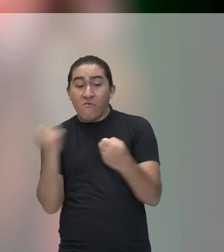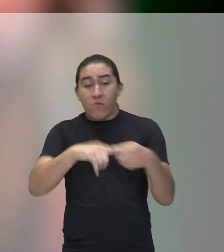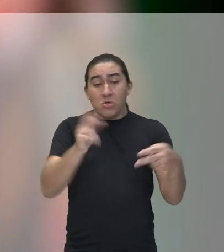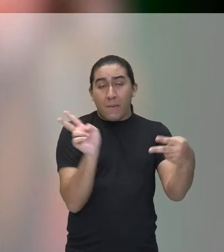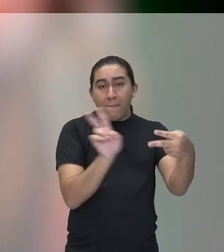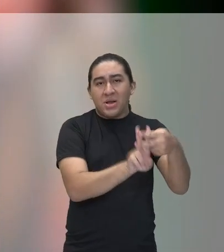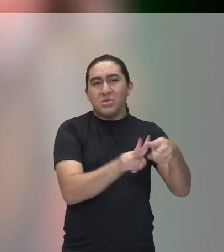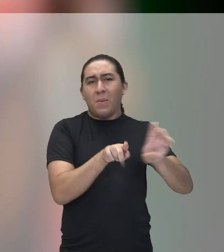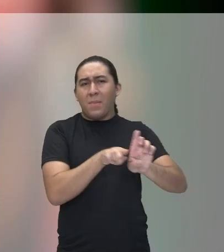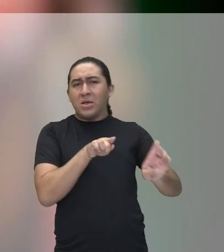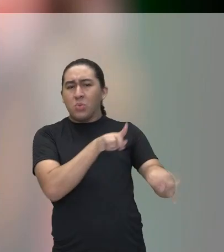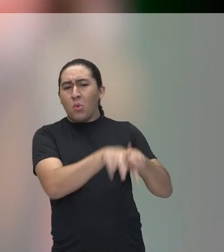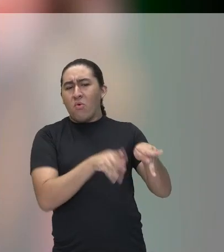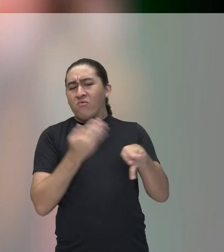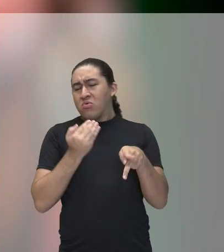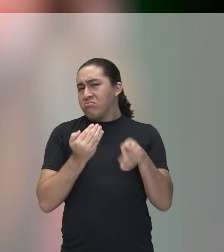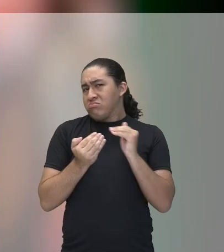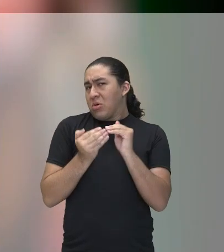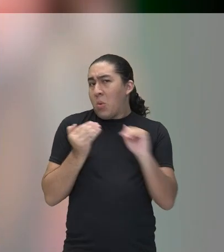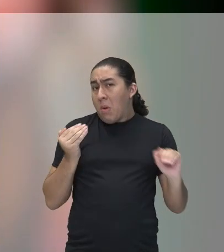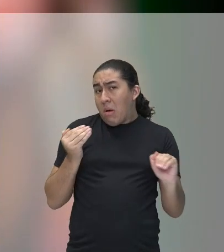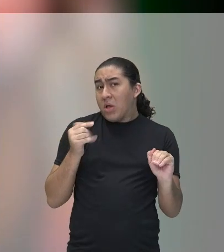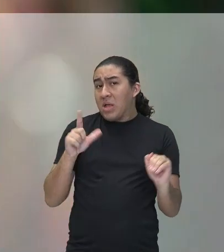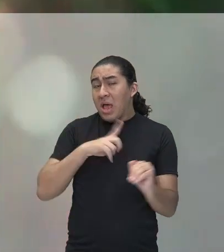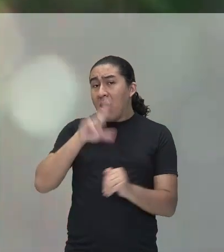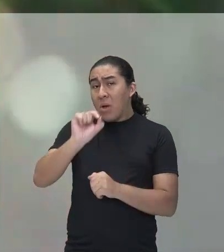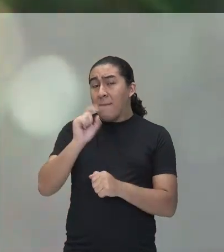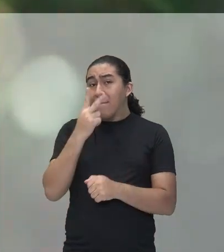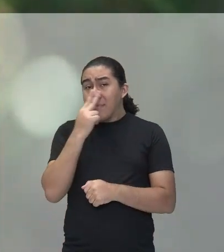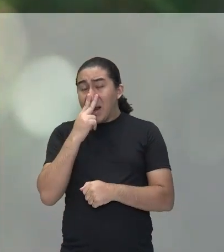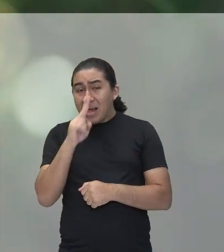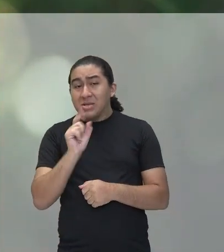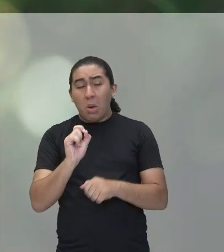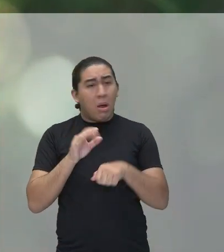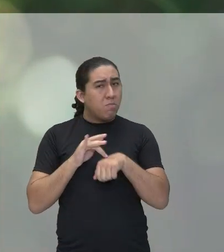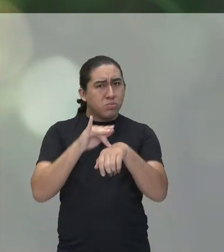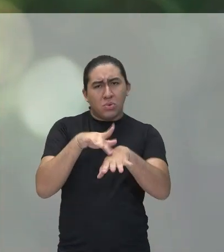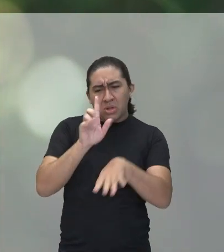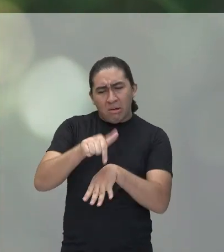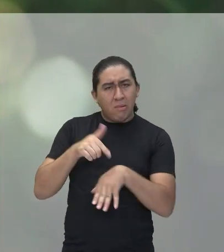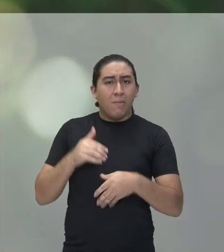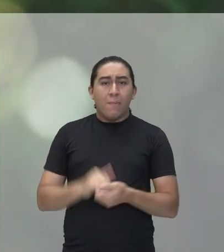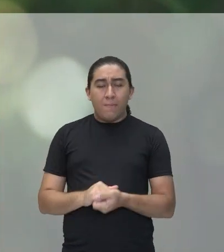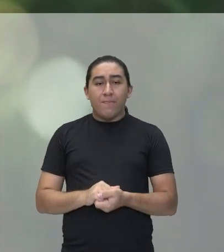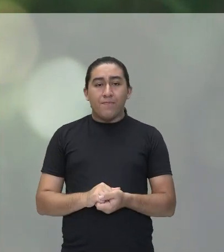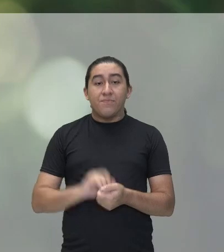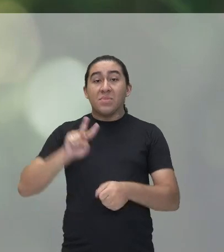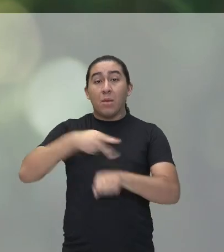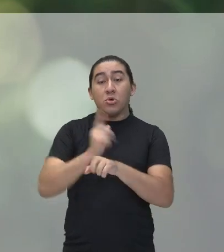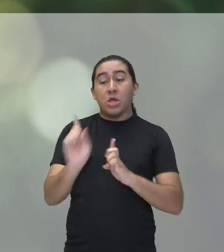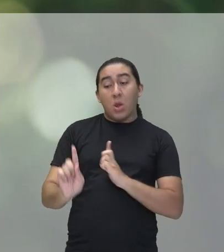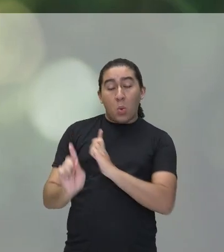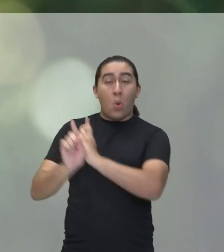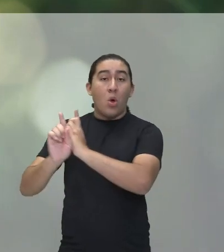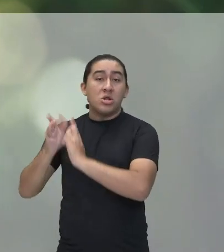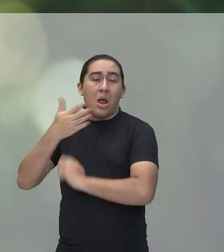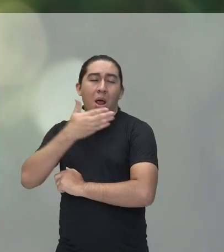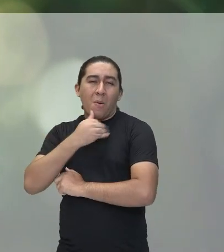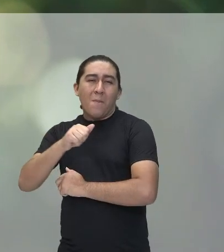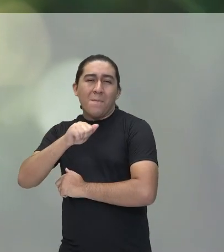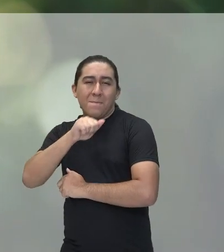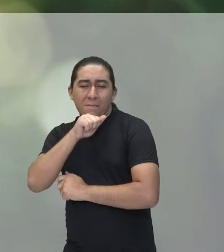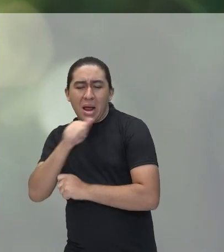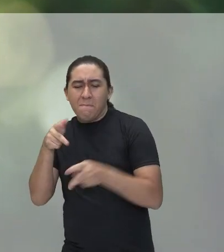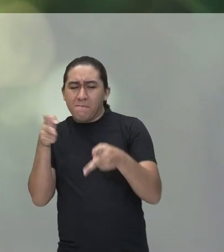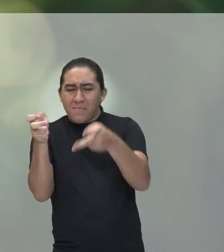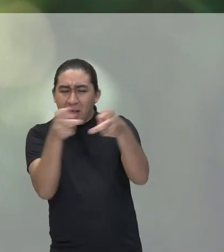acreditam em seu argumento e acusam-no de covarde. O indígena reencontra o pai, que percebe o cheiro das